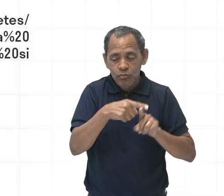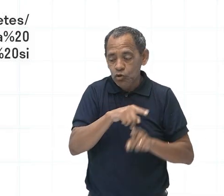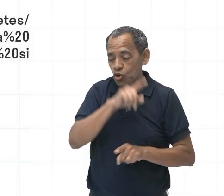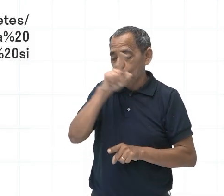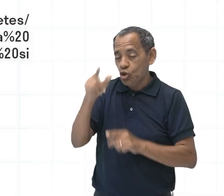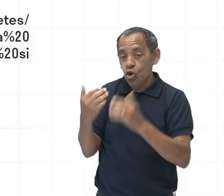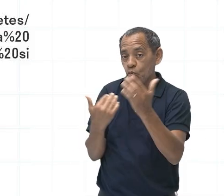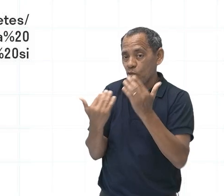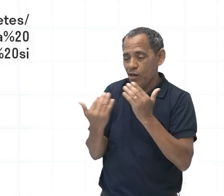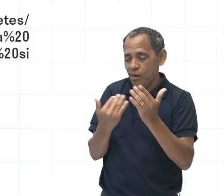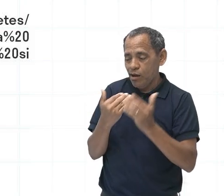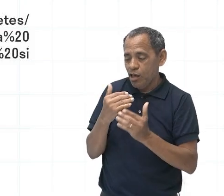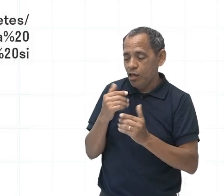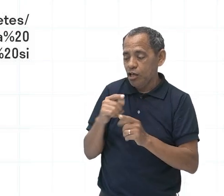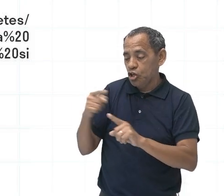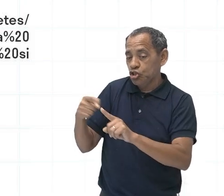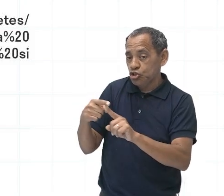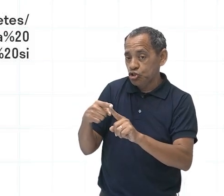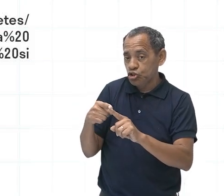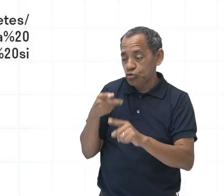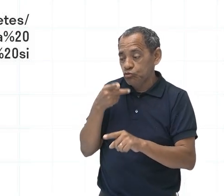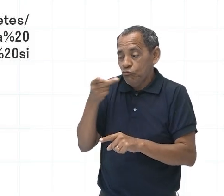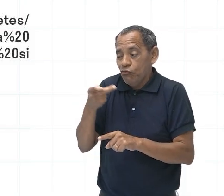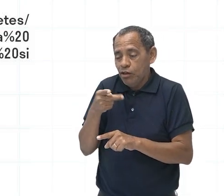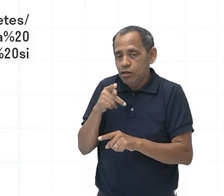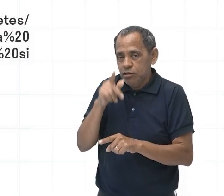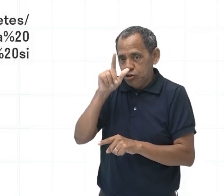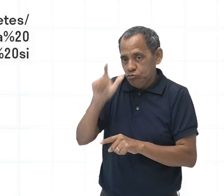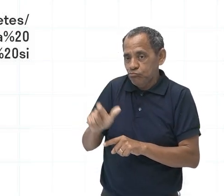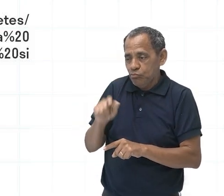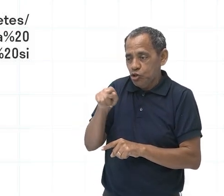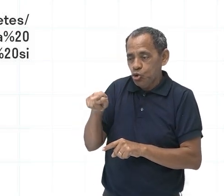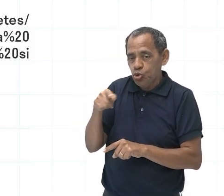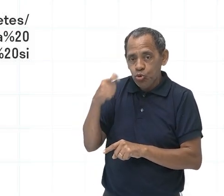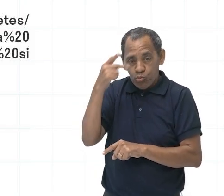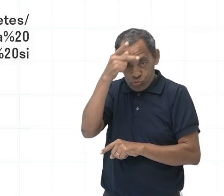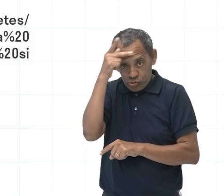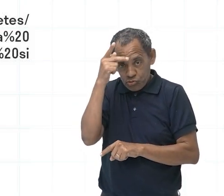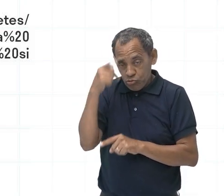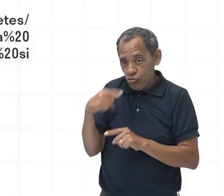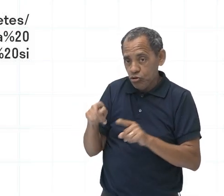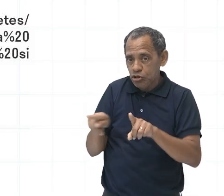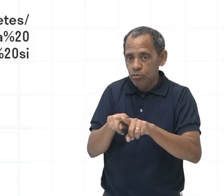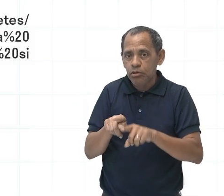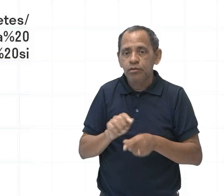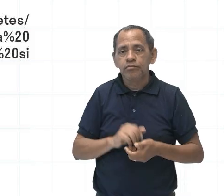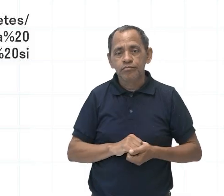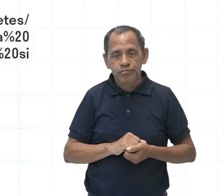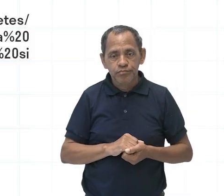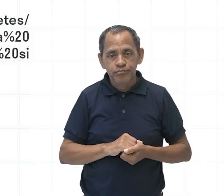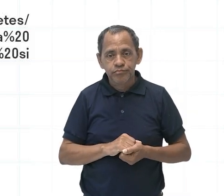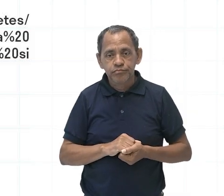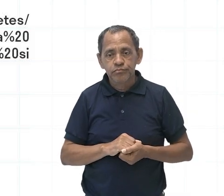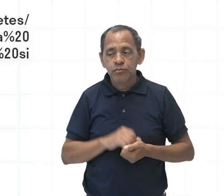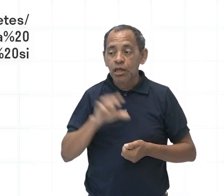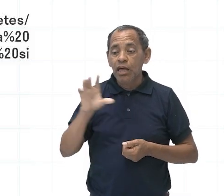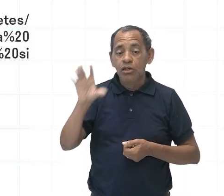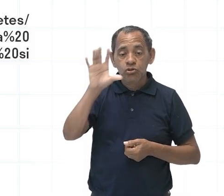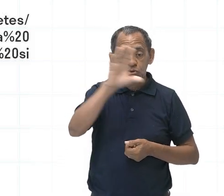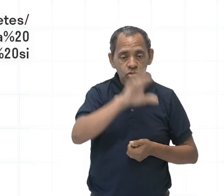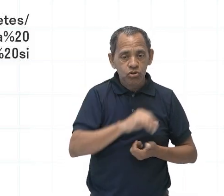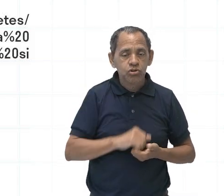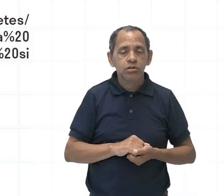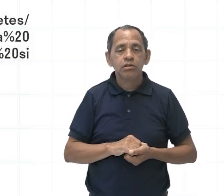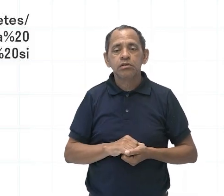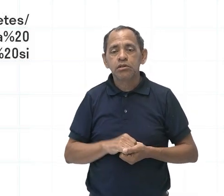de outras classes e de outras regiões. E aí, nesse sentido, o exemplo que a gente mostrou da participante do